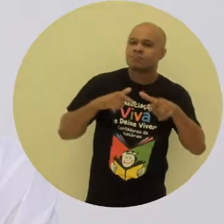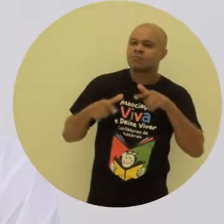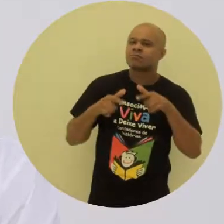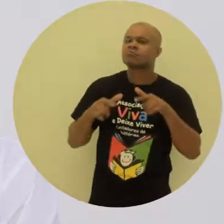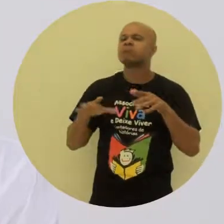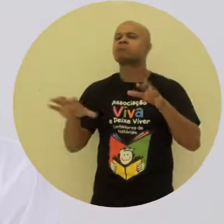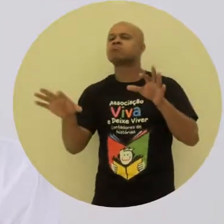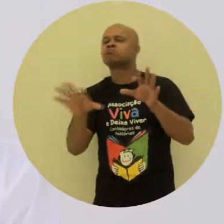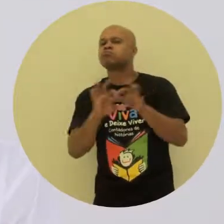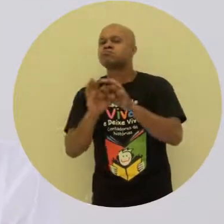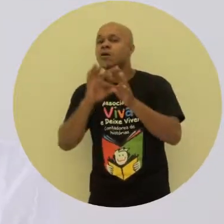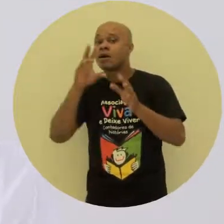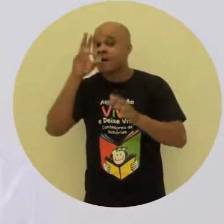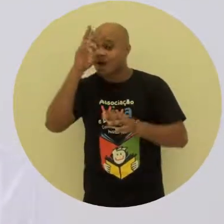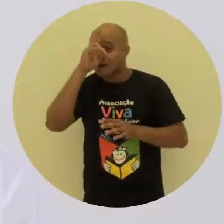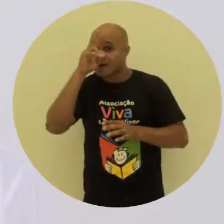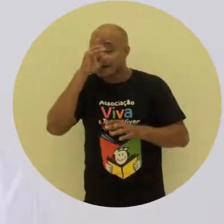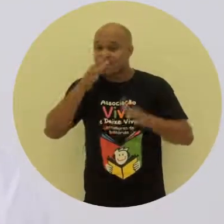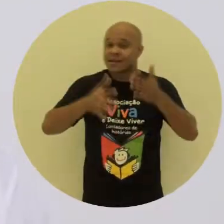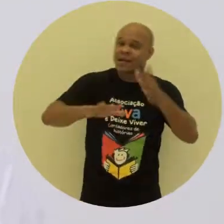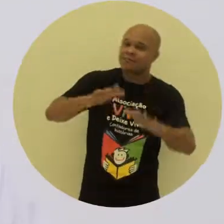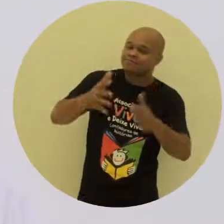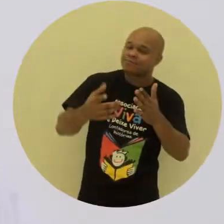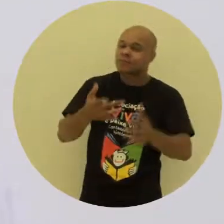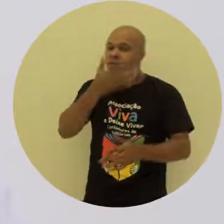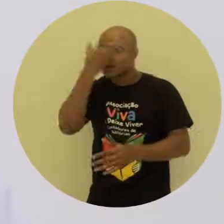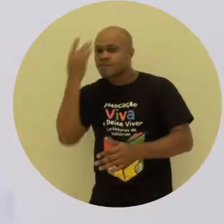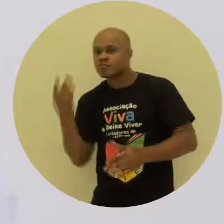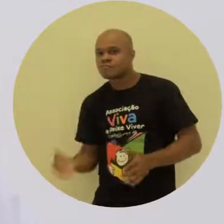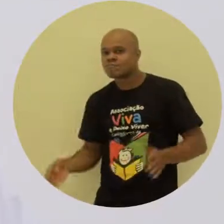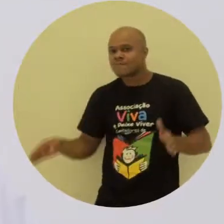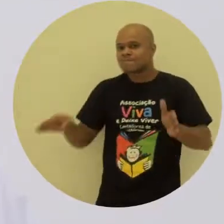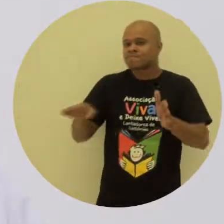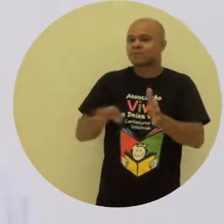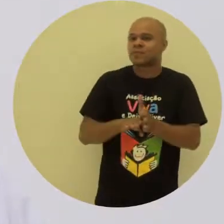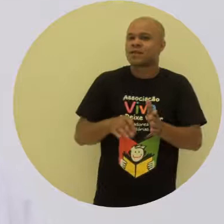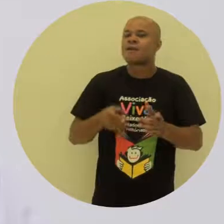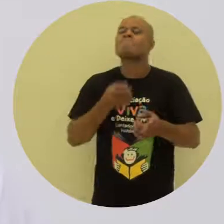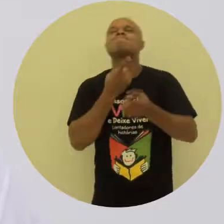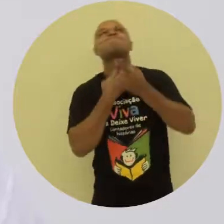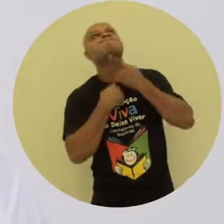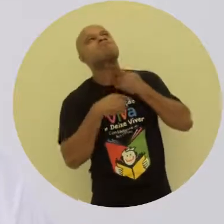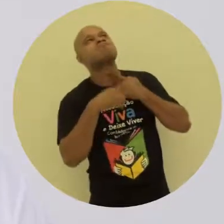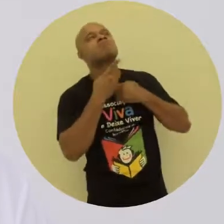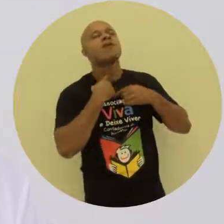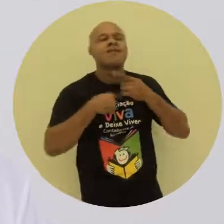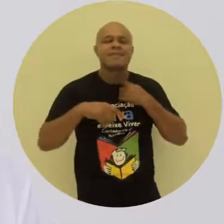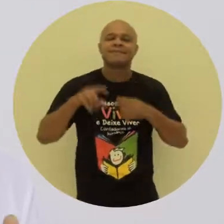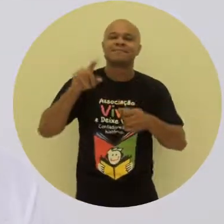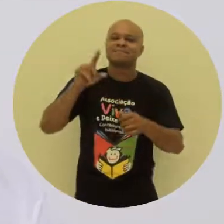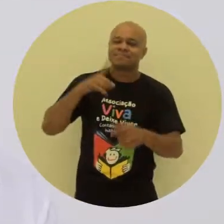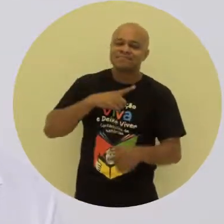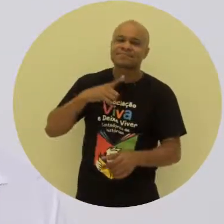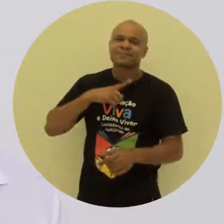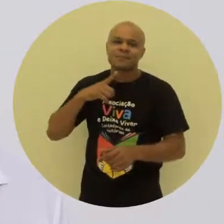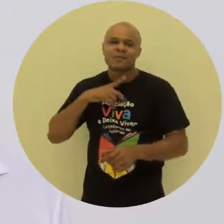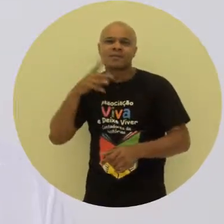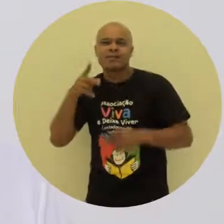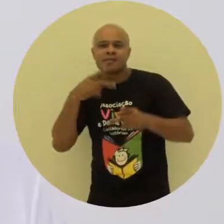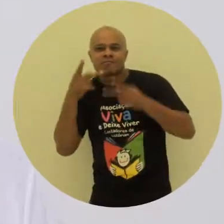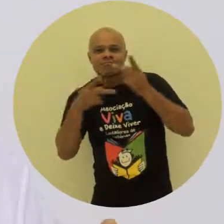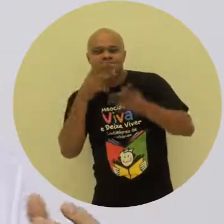o assumindo a história. Muitas pessoas vêm com vontade de contar a história na saúde, mas de repente percebe no decorrer